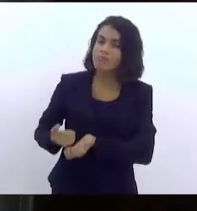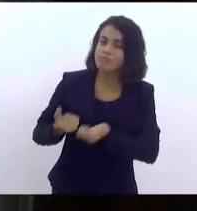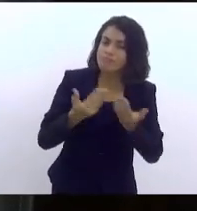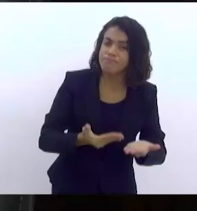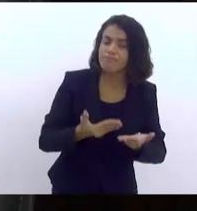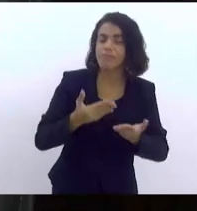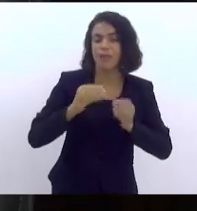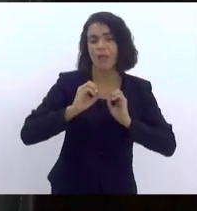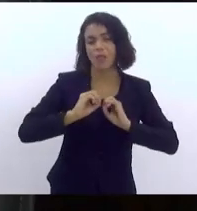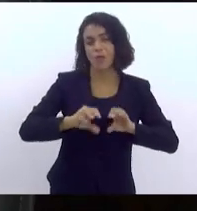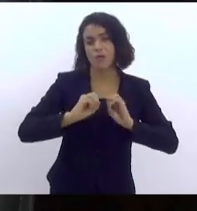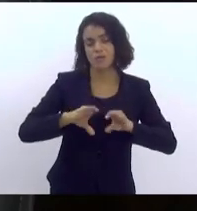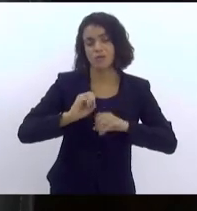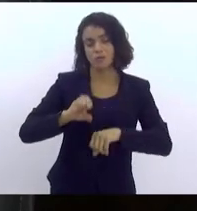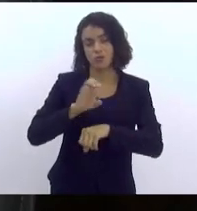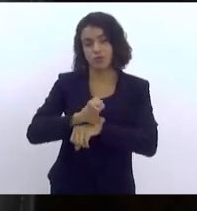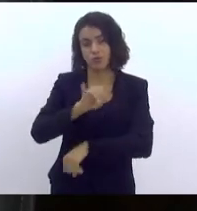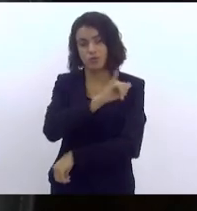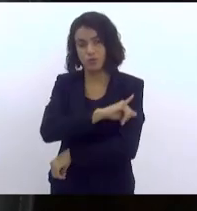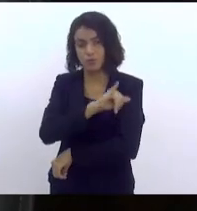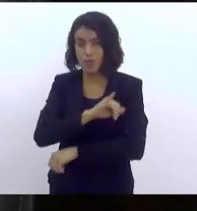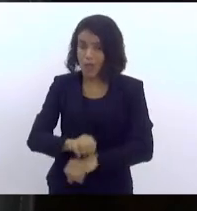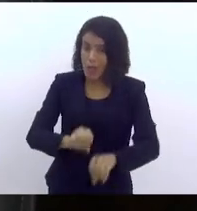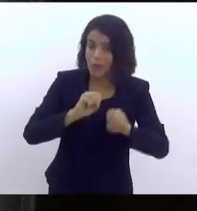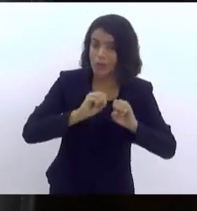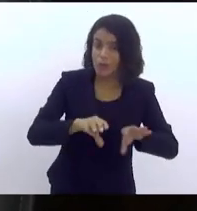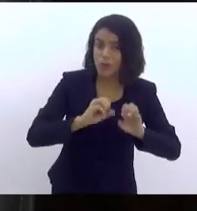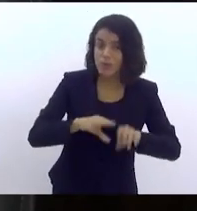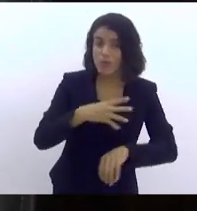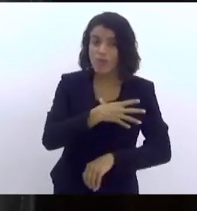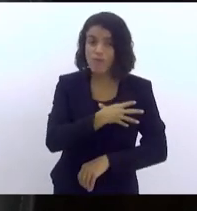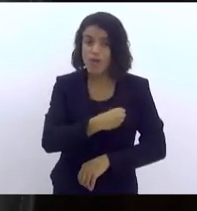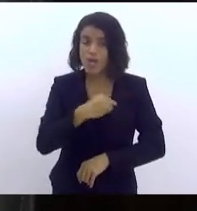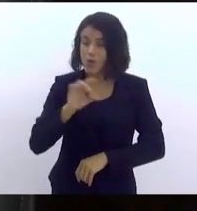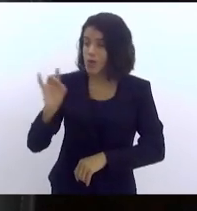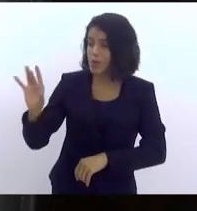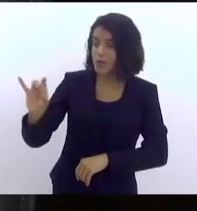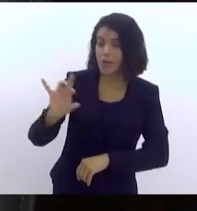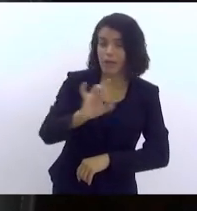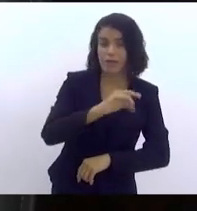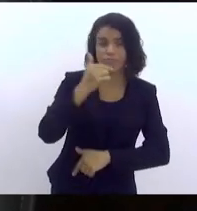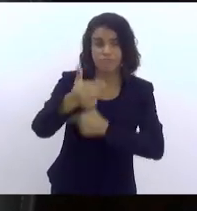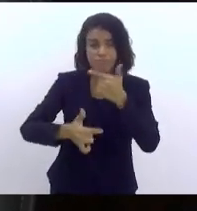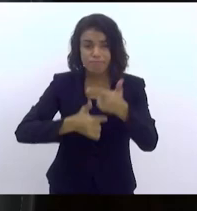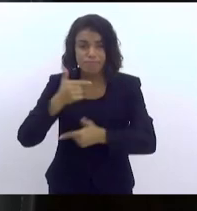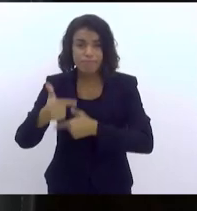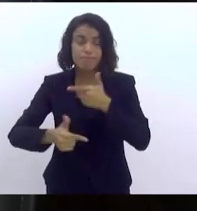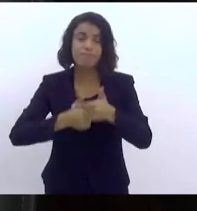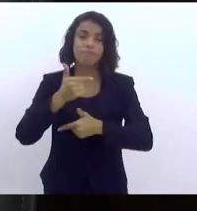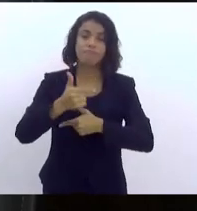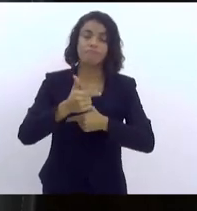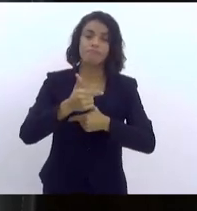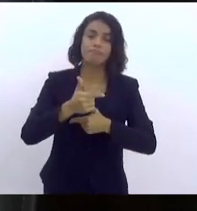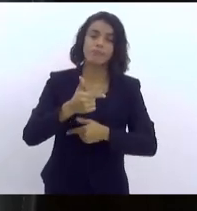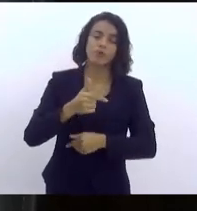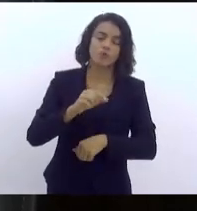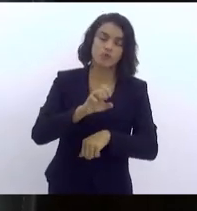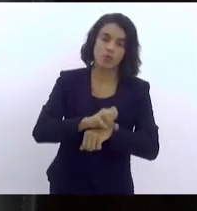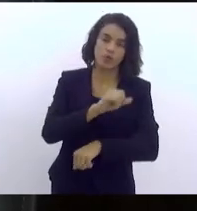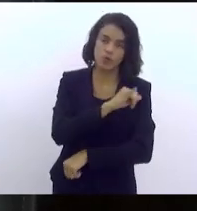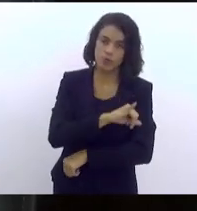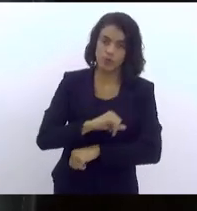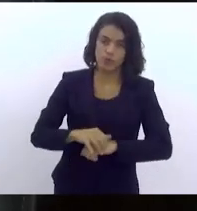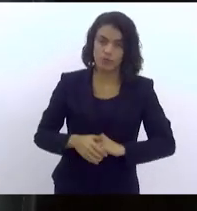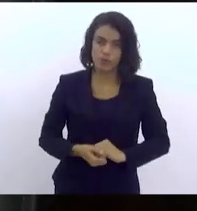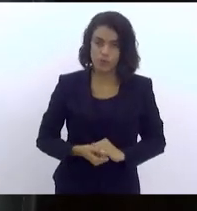do Estado do Rio de Janeiro é Pela Educação do filho do trabalhador e da trabalhadora do Estado do Rio de